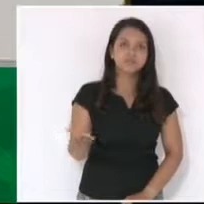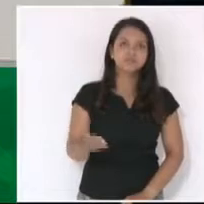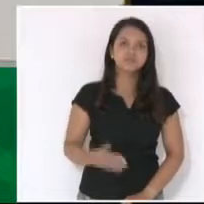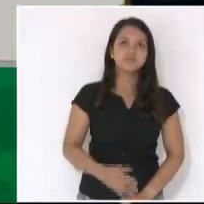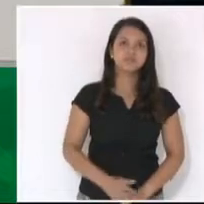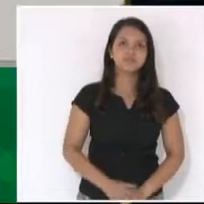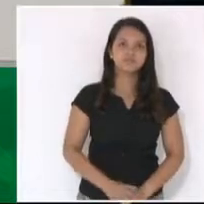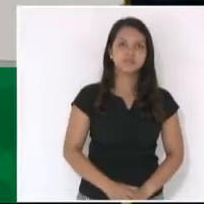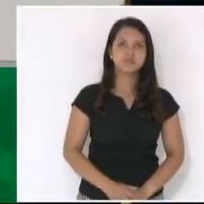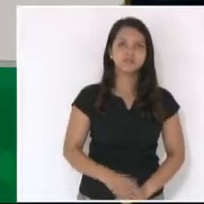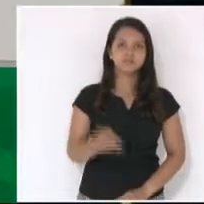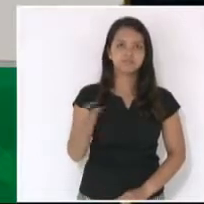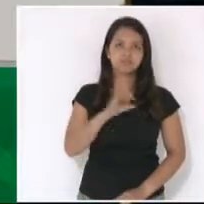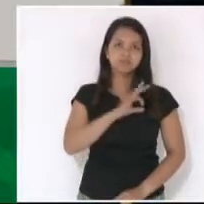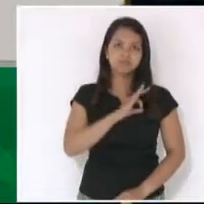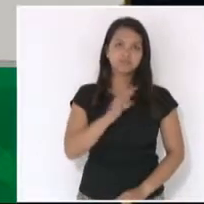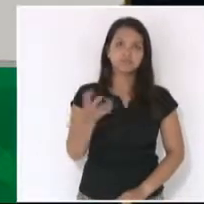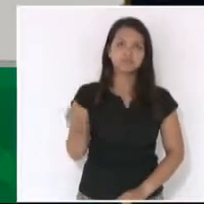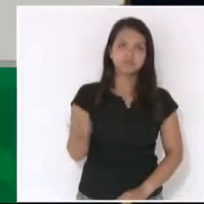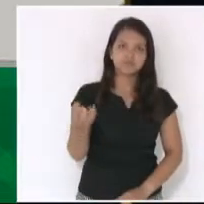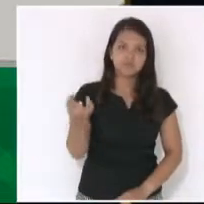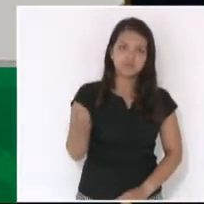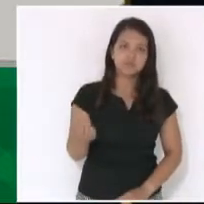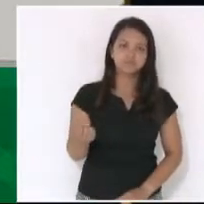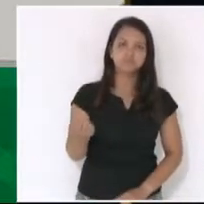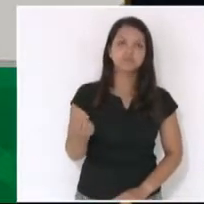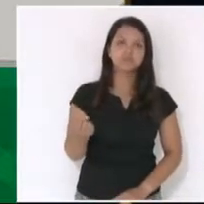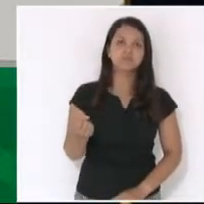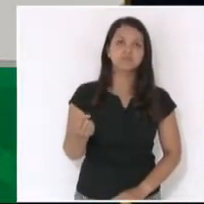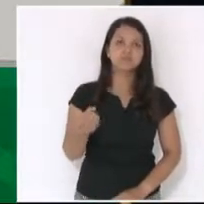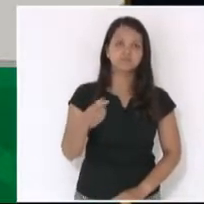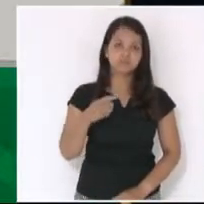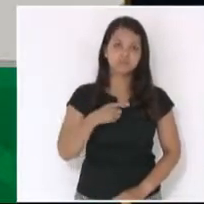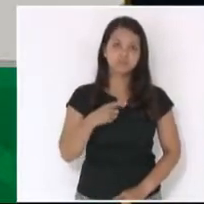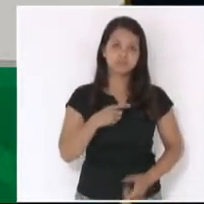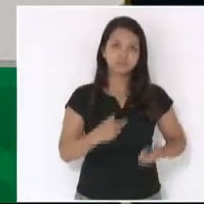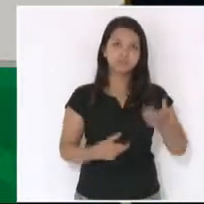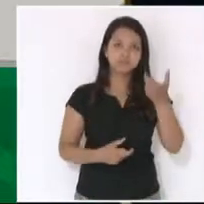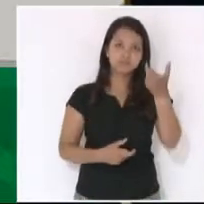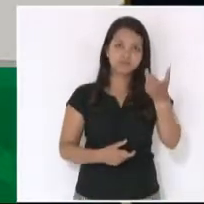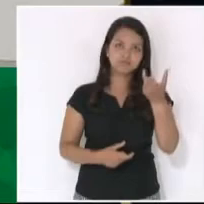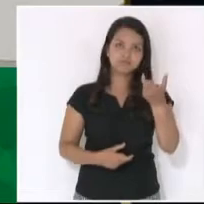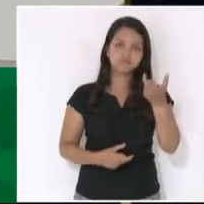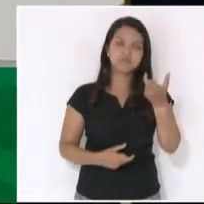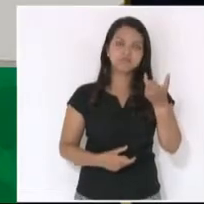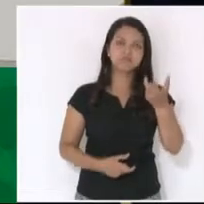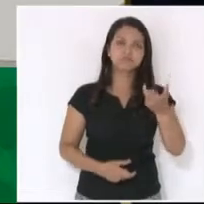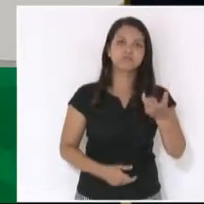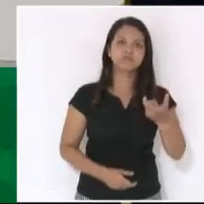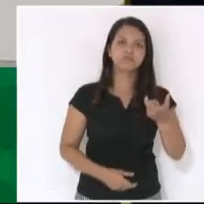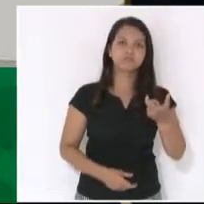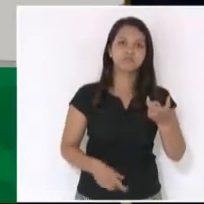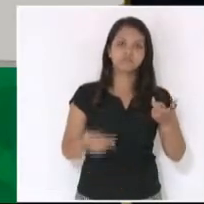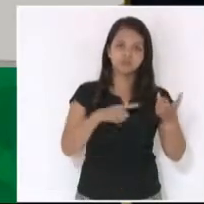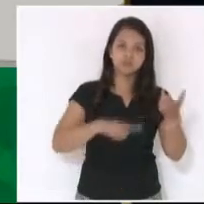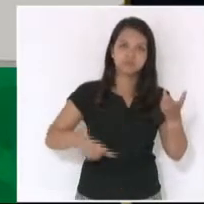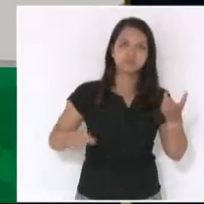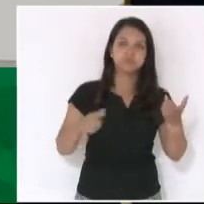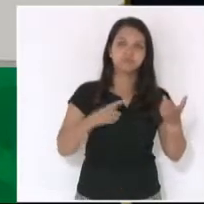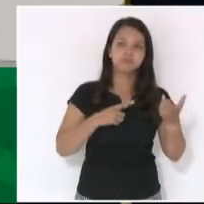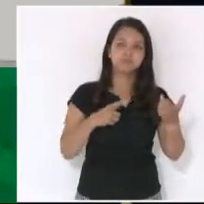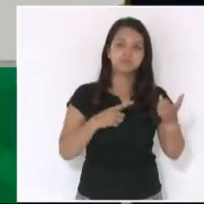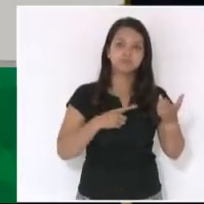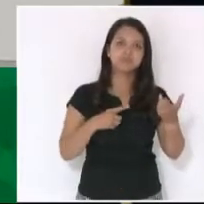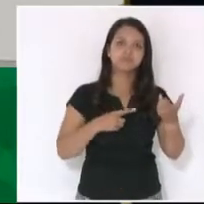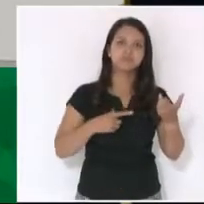e como o policial aposentado aqui com o porte o registo que nós temos que cada